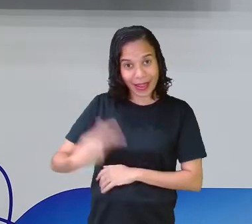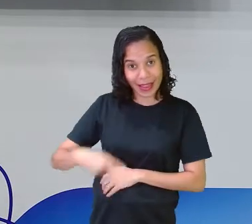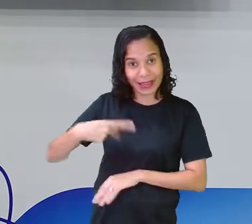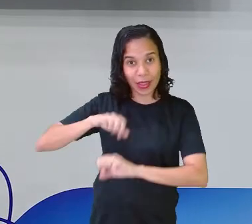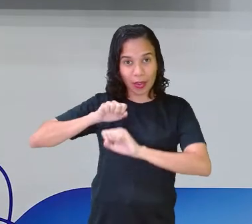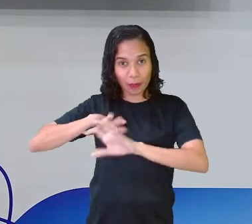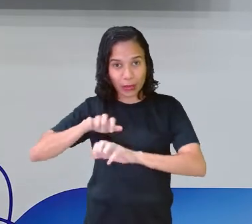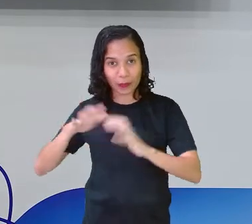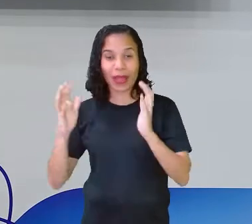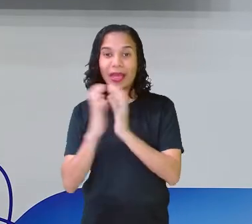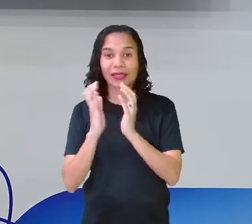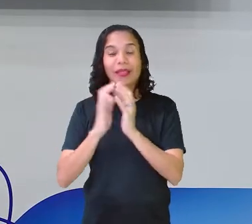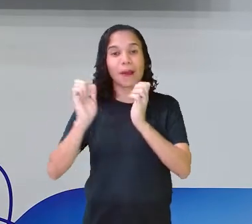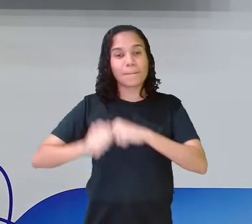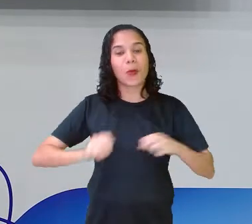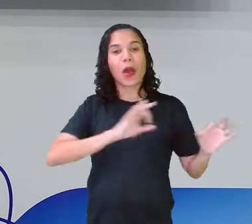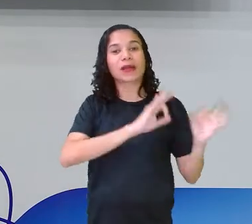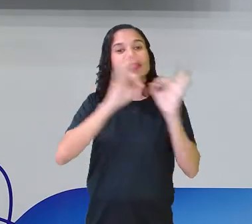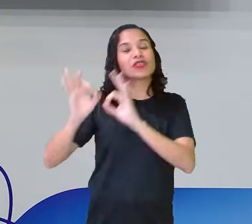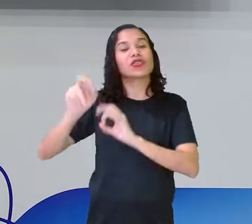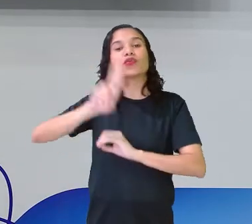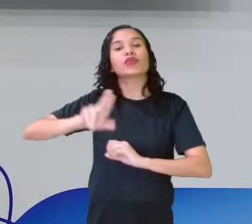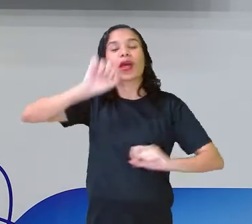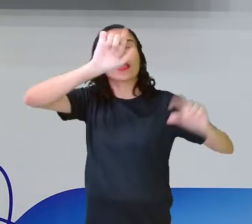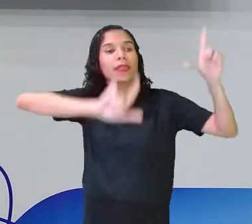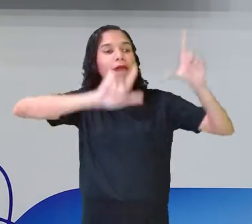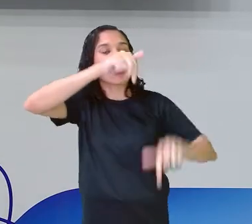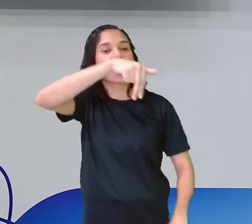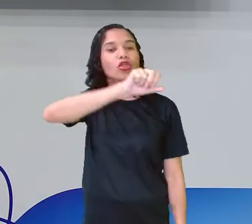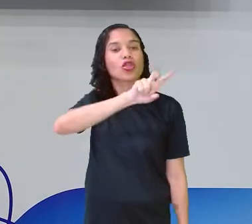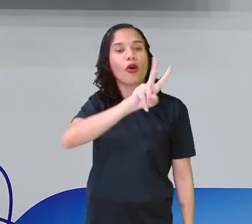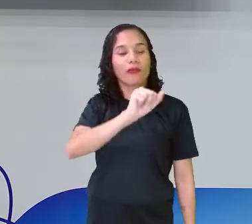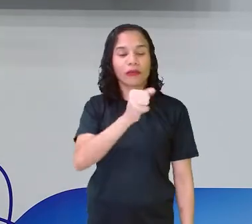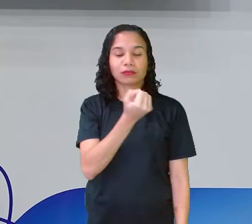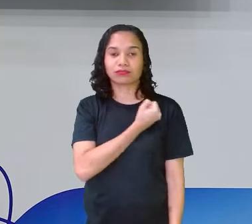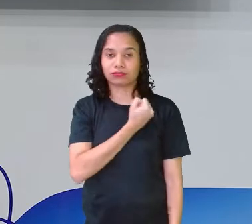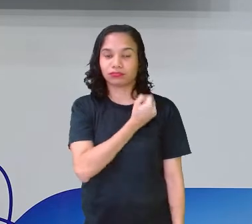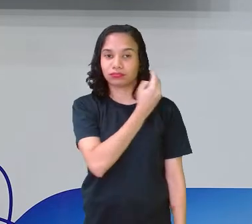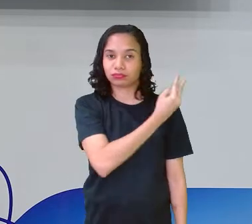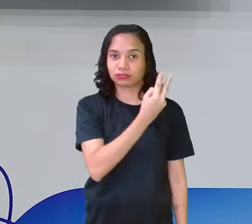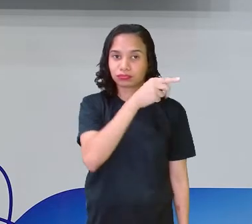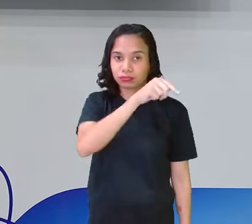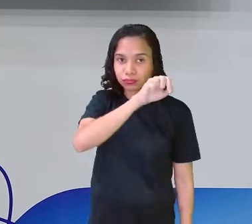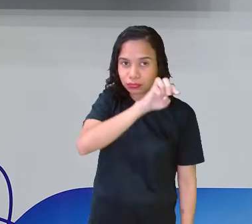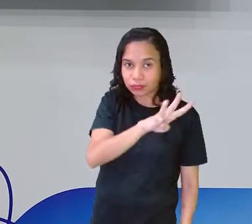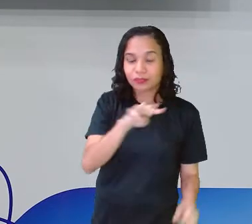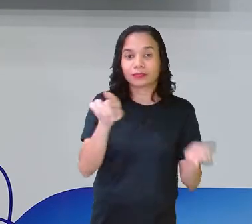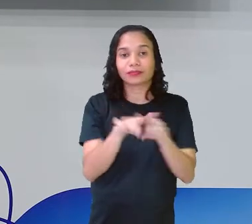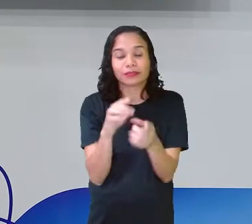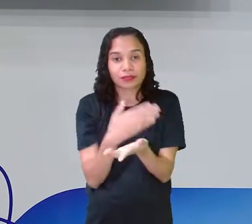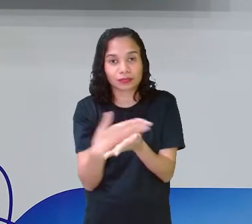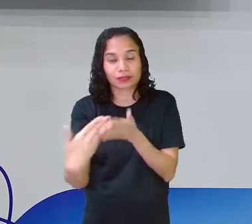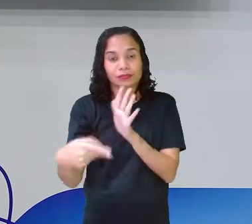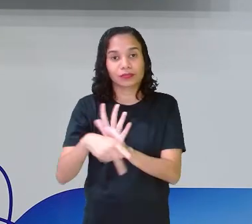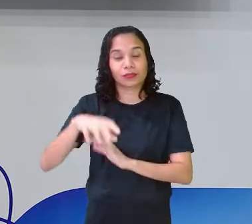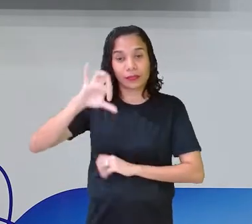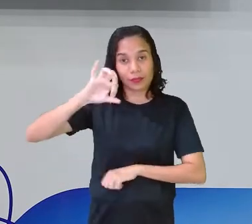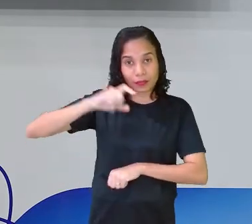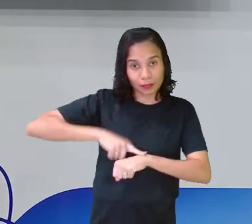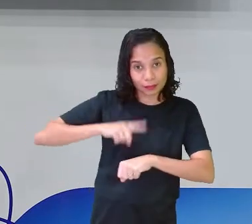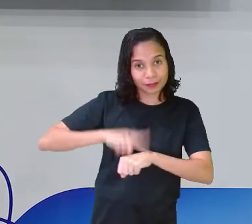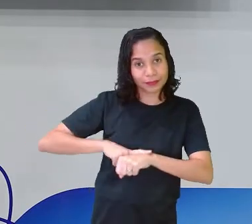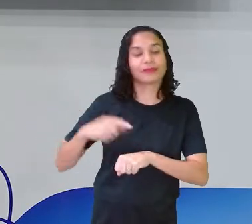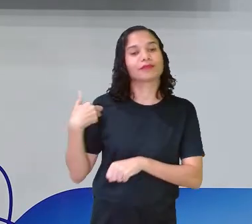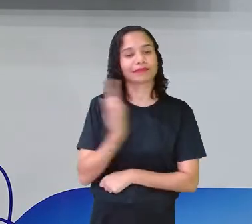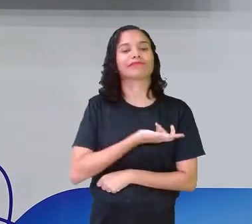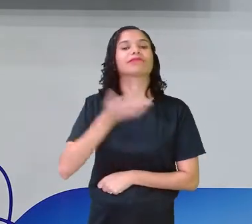você pode acompanhar as aulas do Educa pela TV Nova Nordeste, canal 22.3. A partir das 9 horas, a